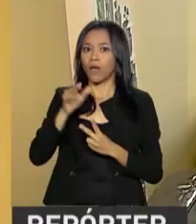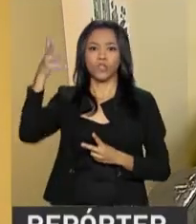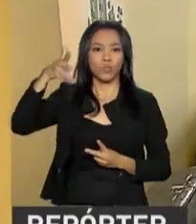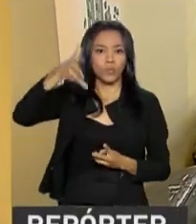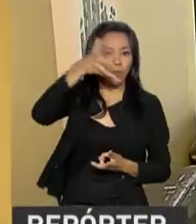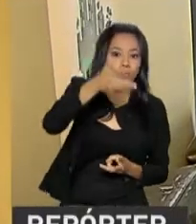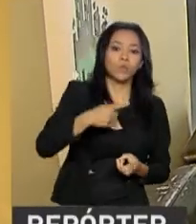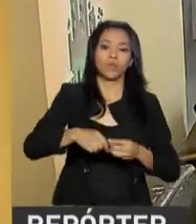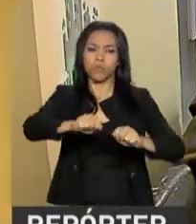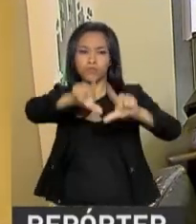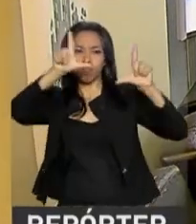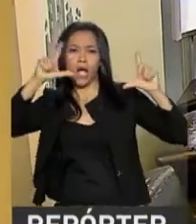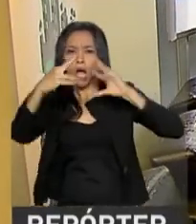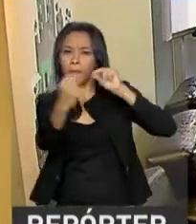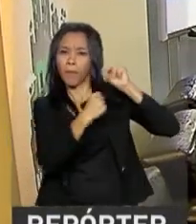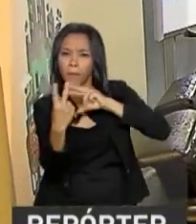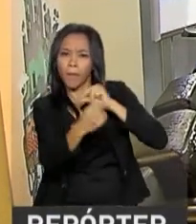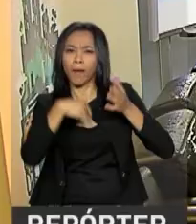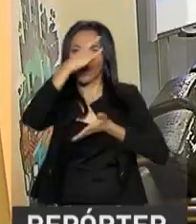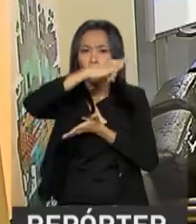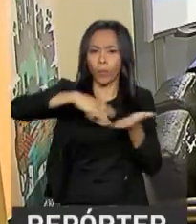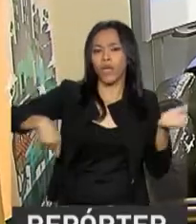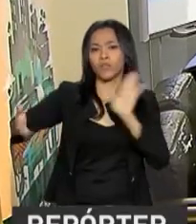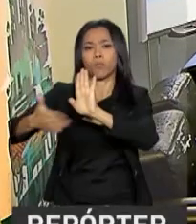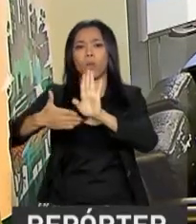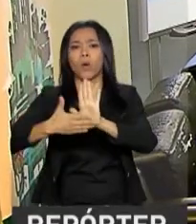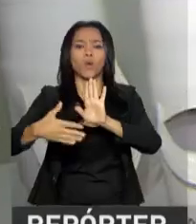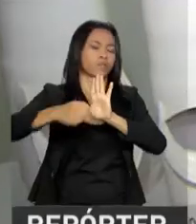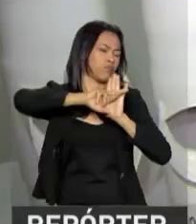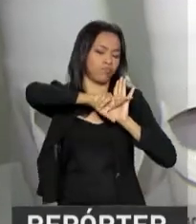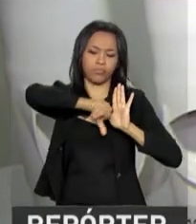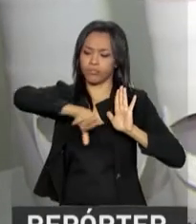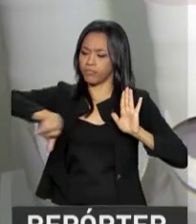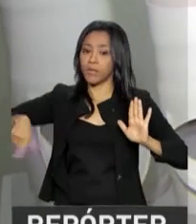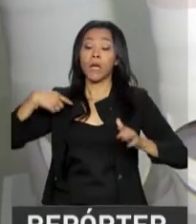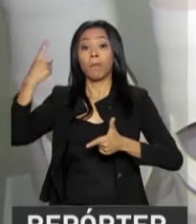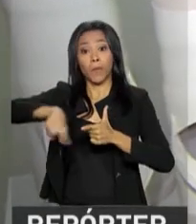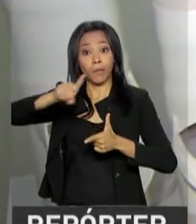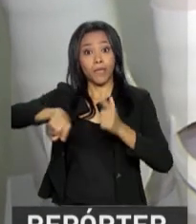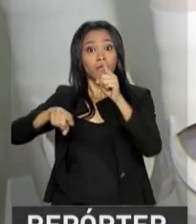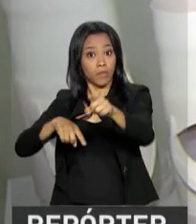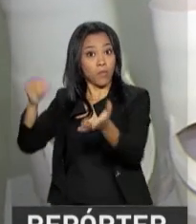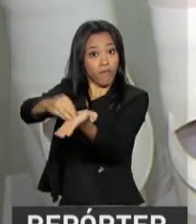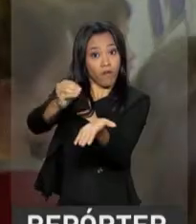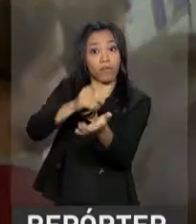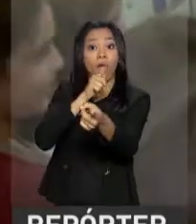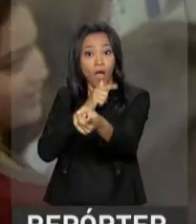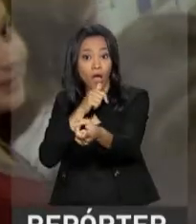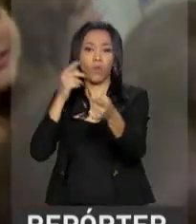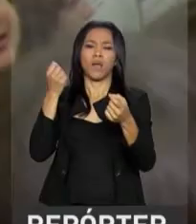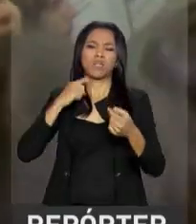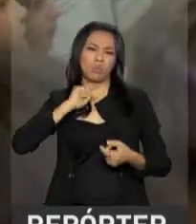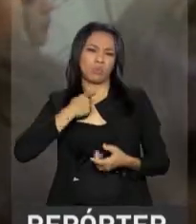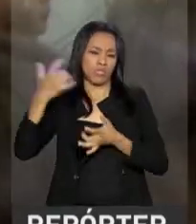debates, painéis, documentos e propostas para ajudar a solucionar problemas graves como a falta d'água,